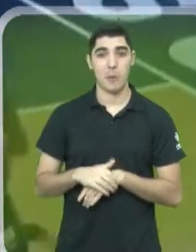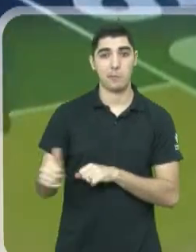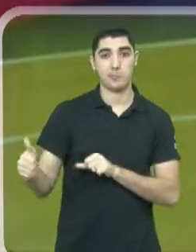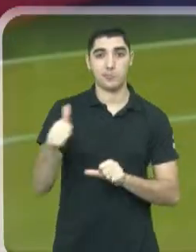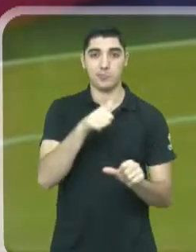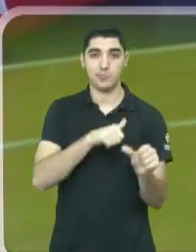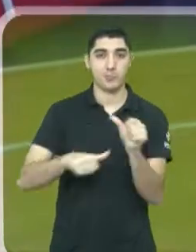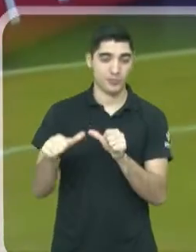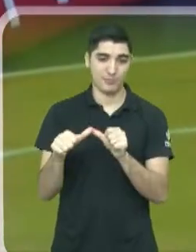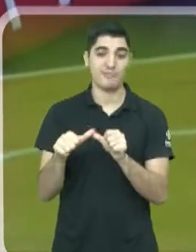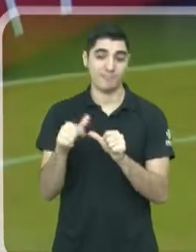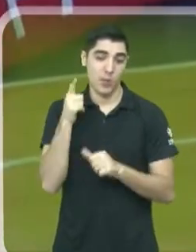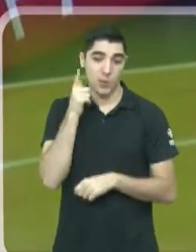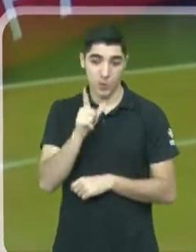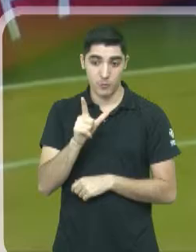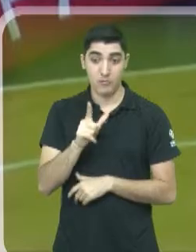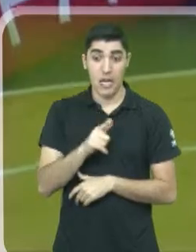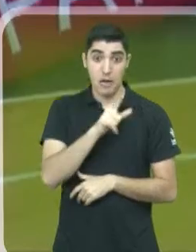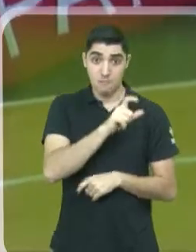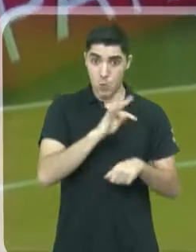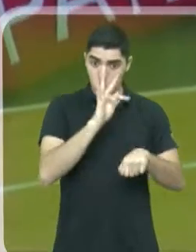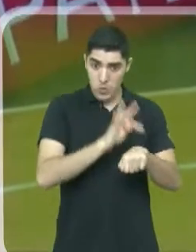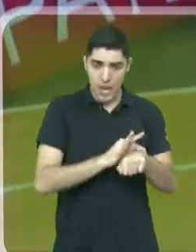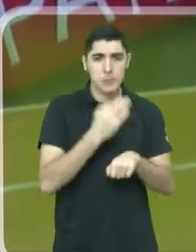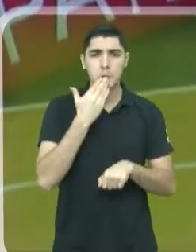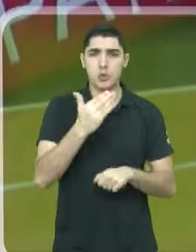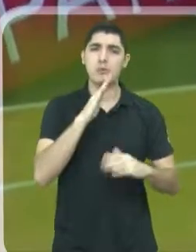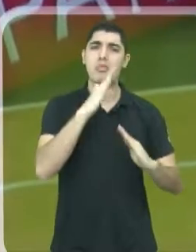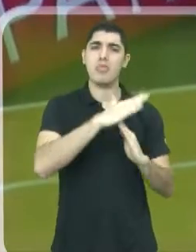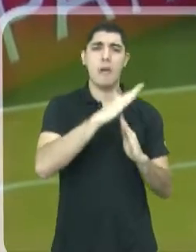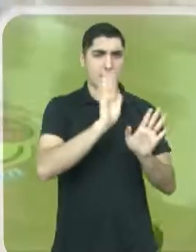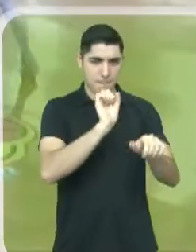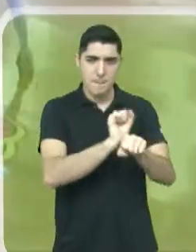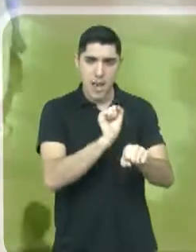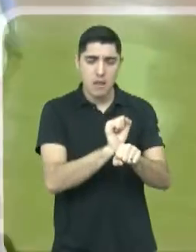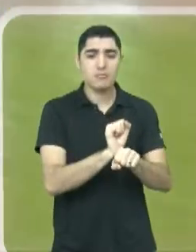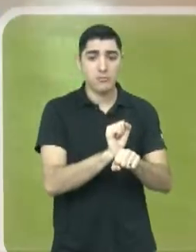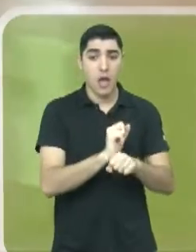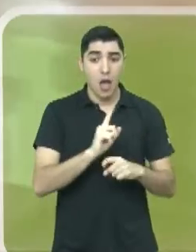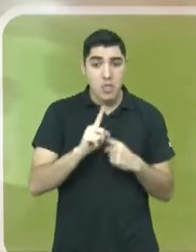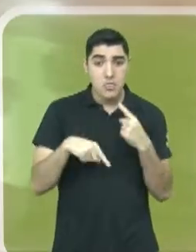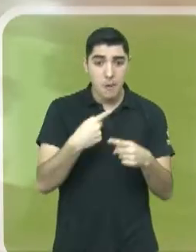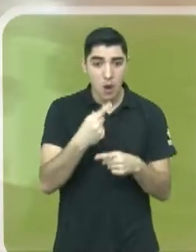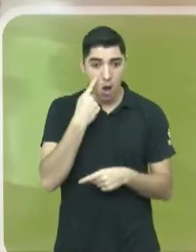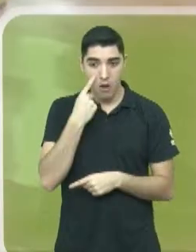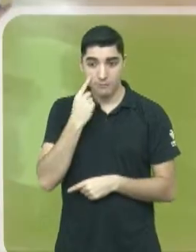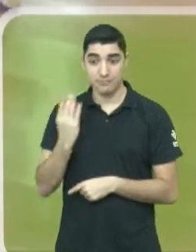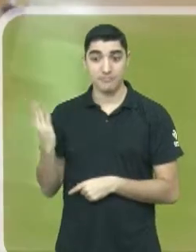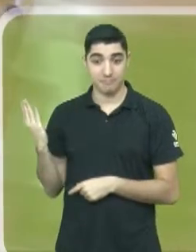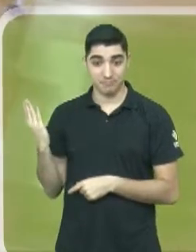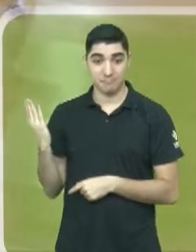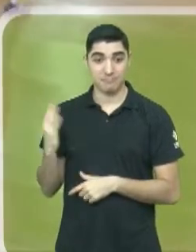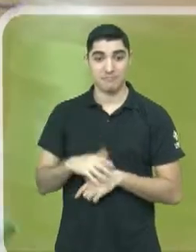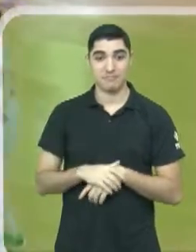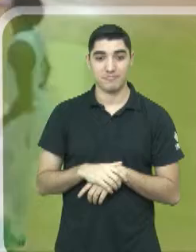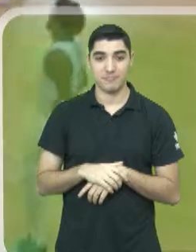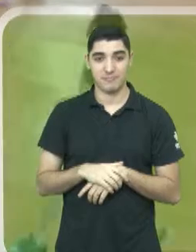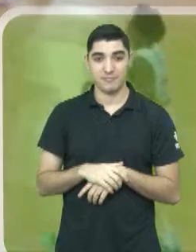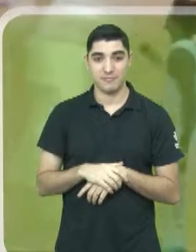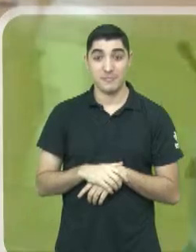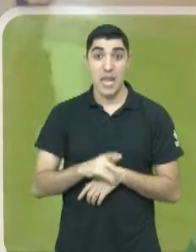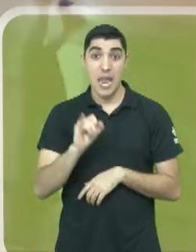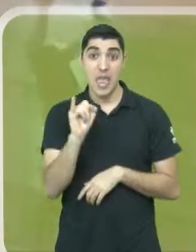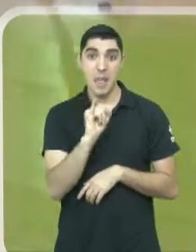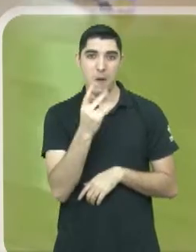placar. Sebastião Figueiredo pediu tempo e deu resultado. Depois de algumas trocas de cestas, o seu irmão,